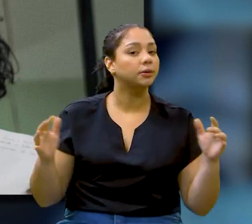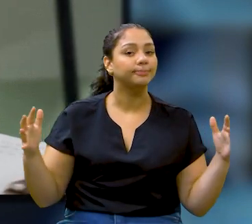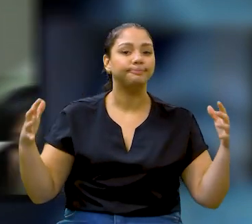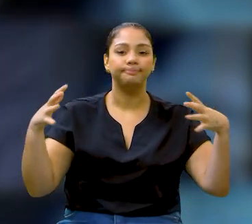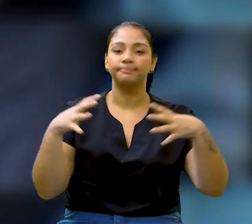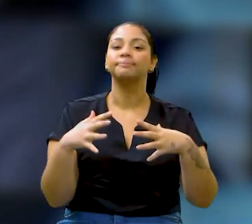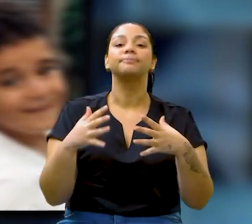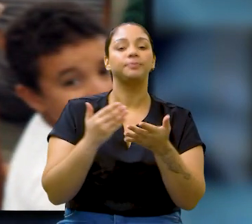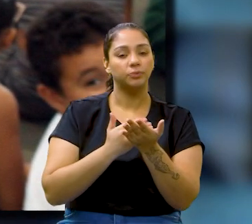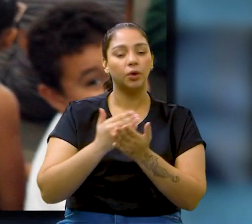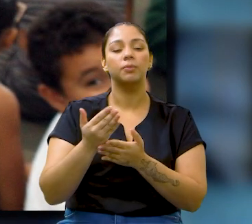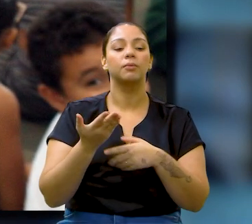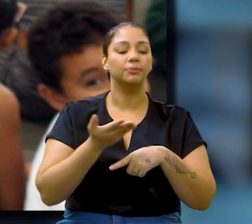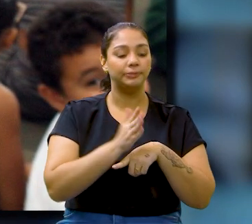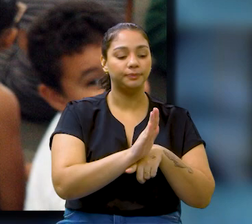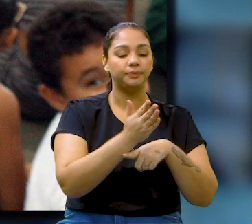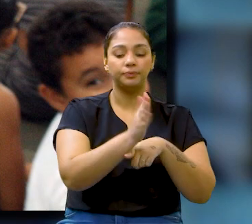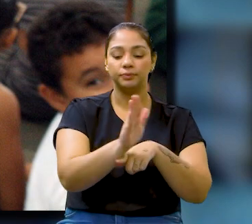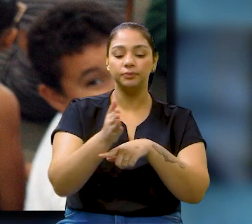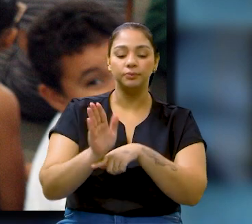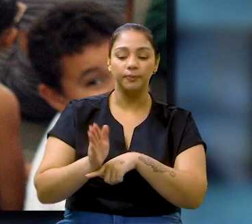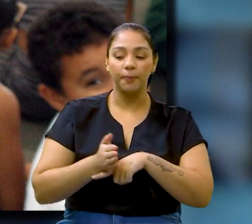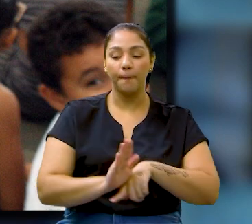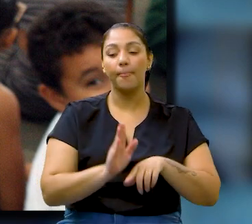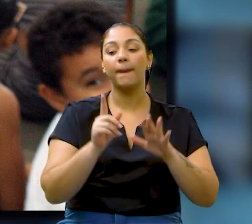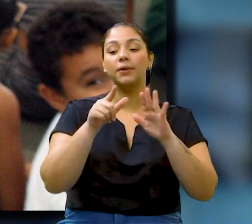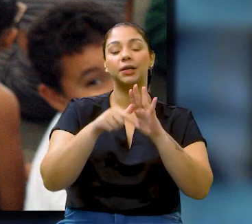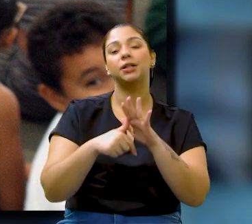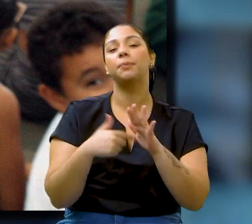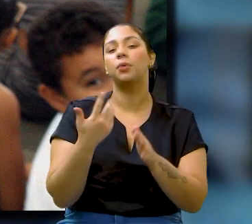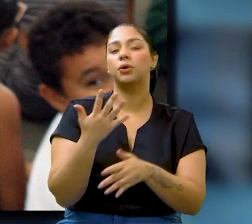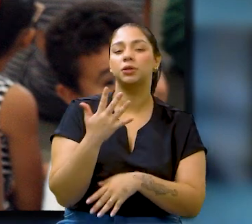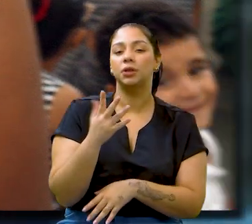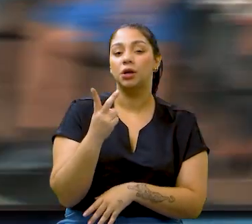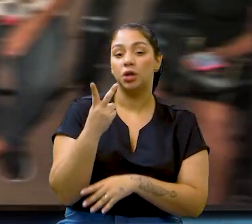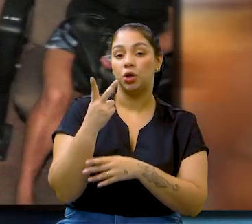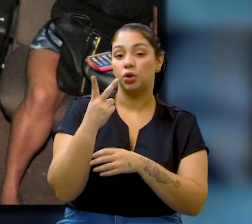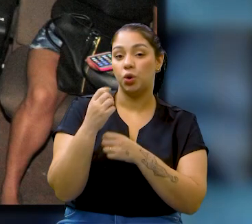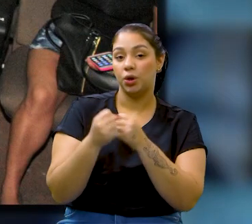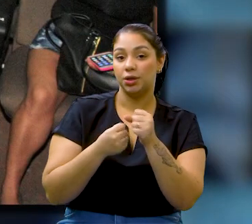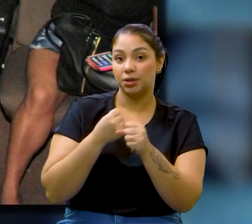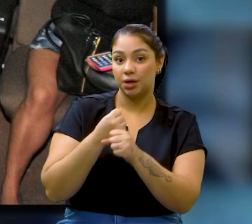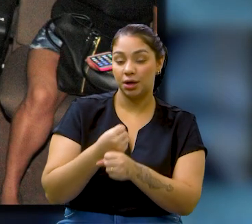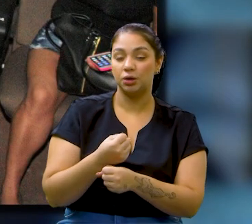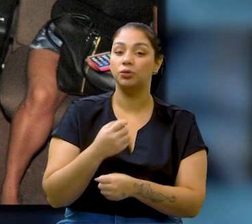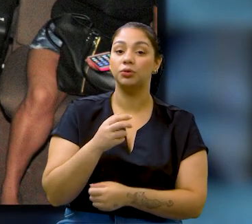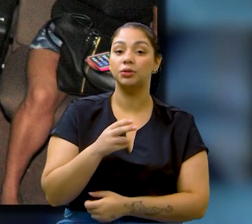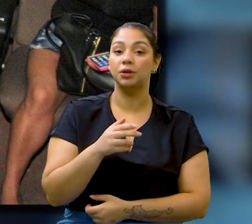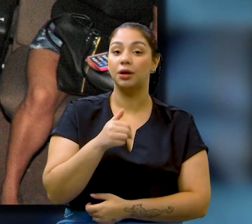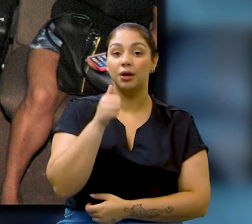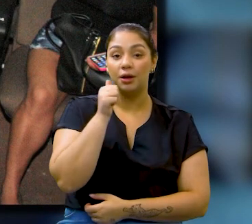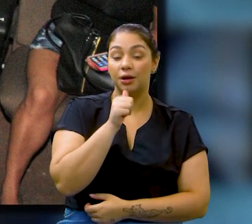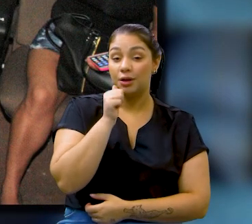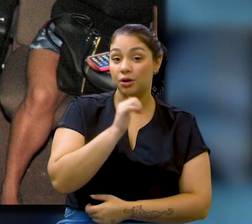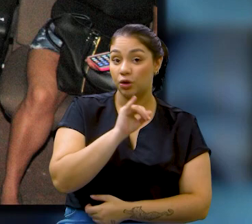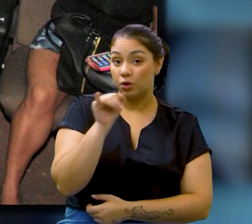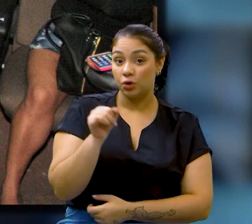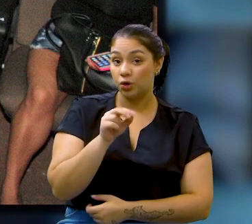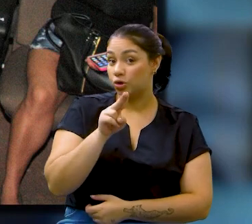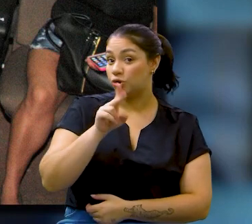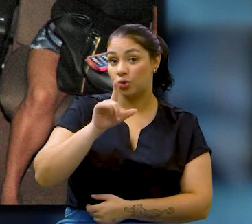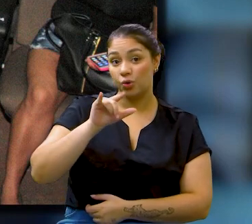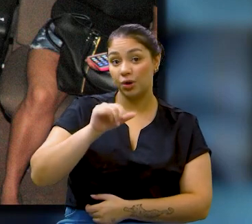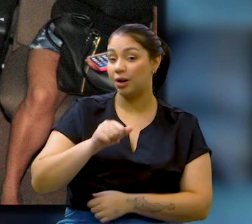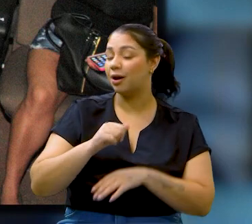que começou a ajudar, né? E depois de uns 2 anos, a Dona Júlia era uma